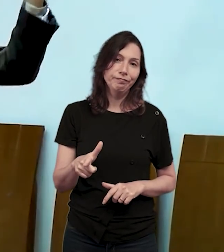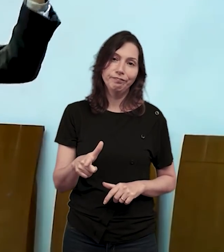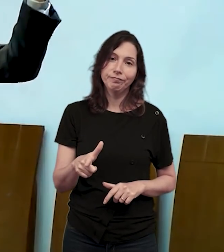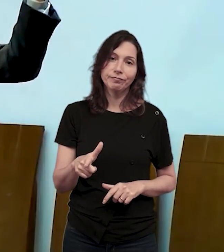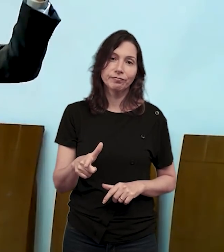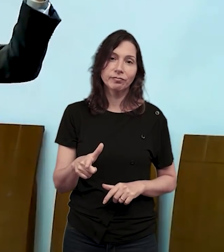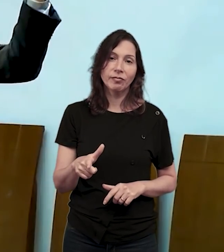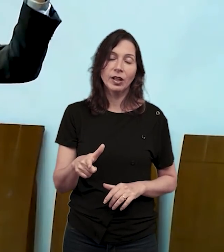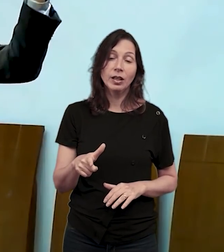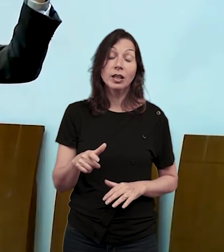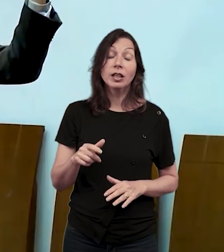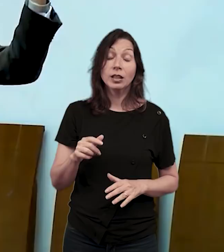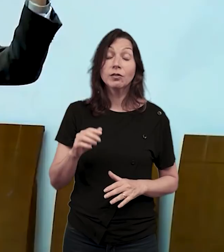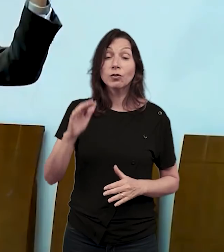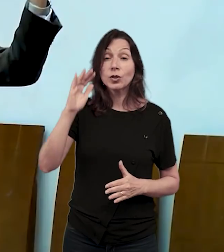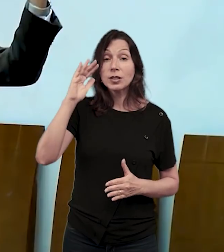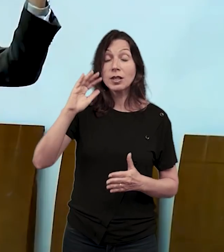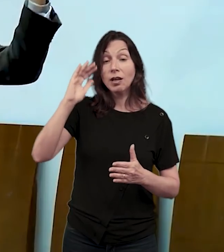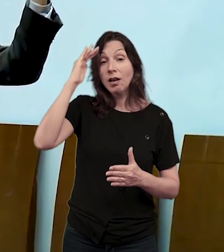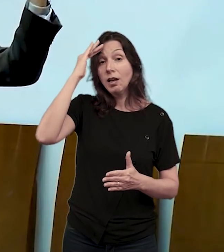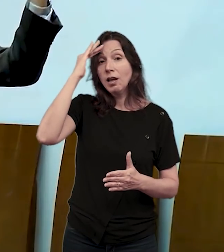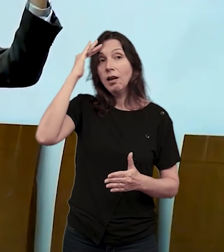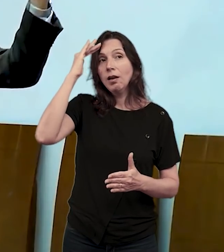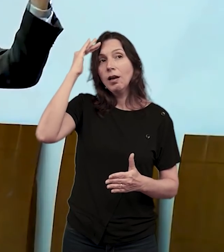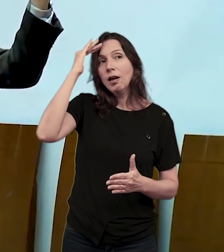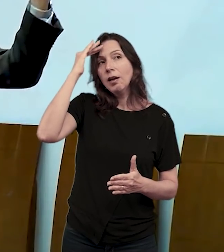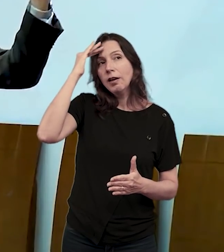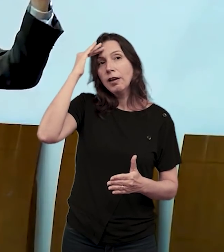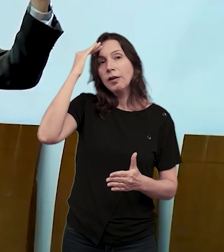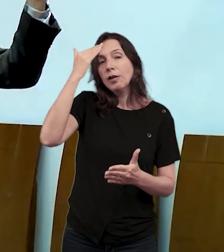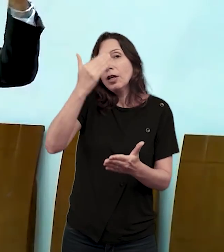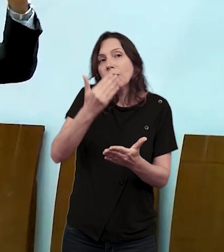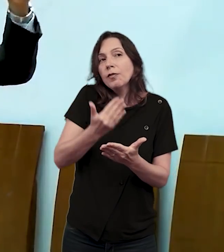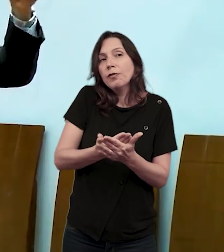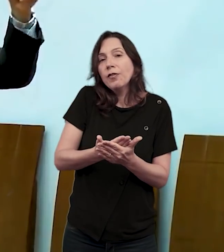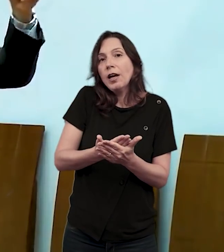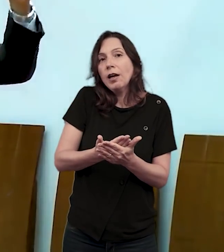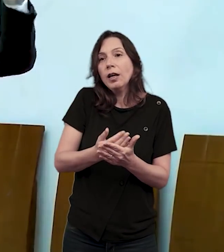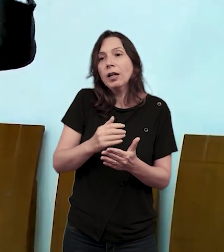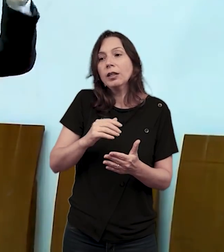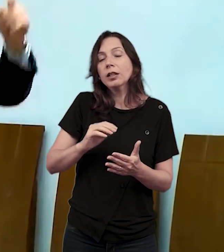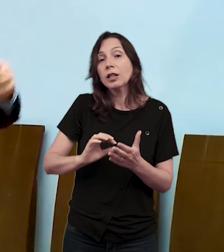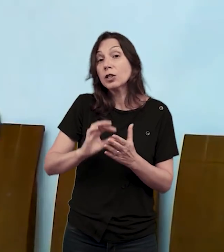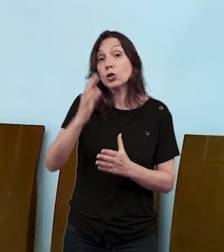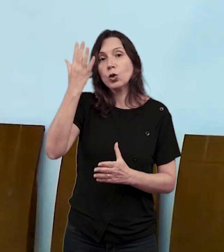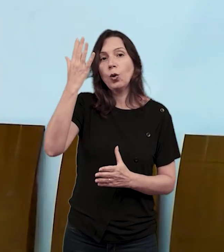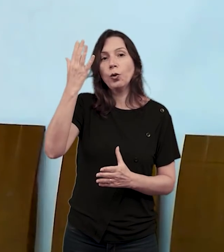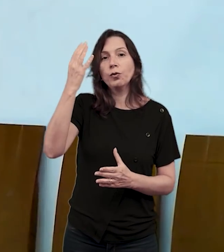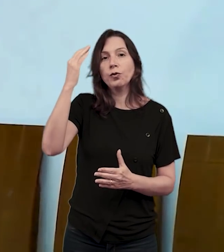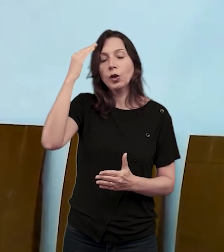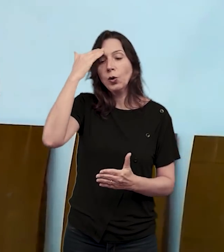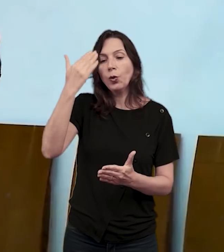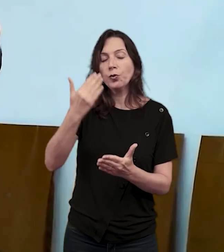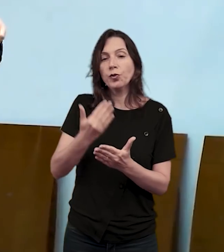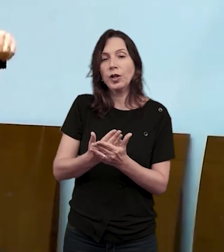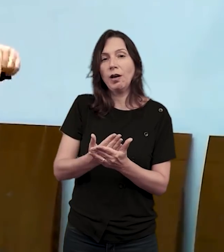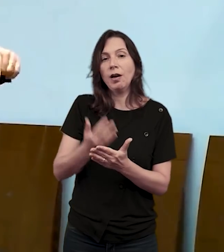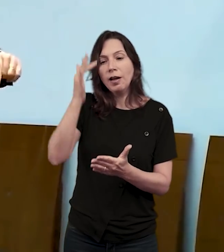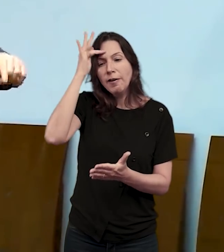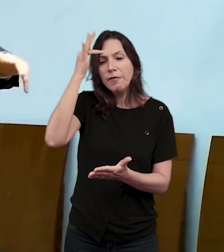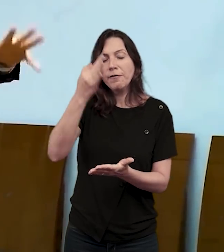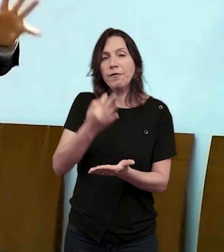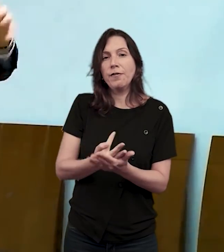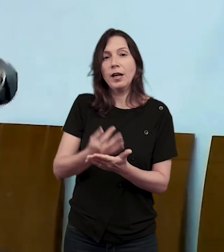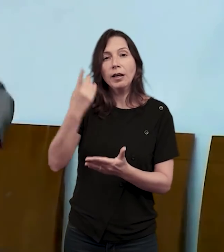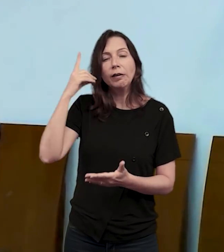você resolve confiar no Deus Todo-Poderoso, aí você é forte. Que quando você é fraco, aí você é forte. Quando você chega no final